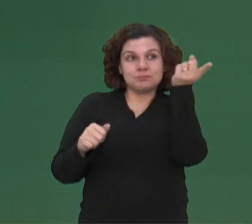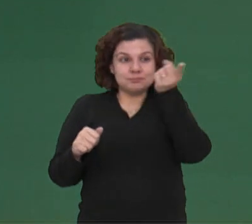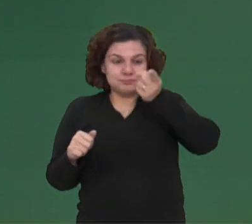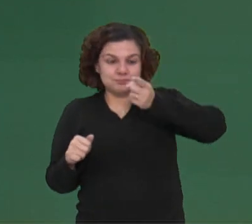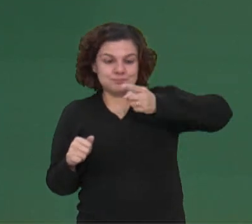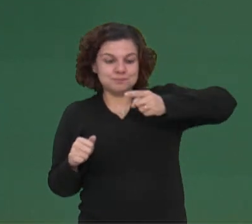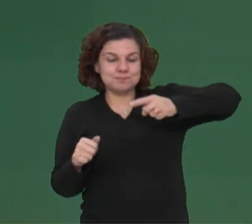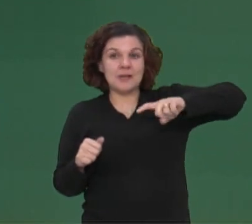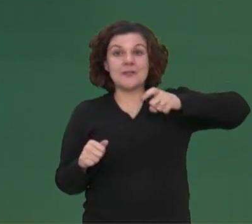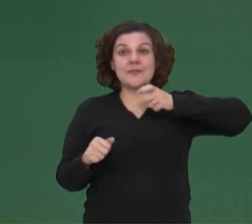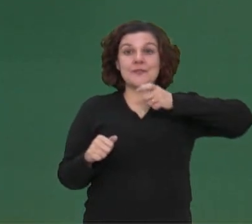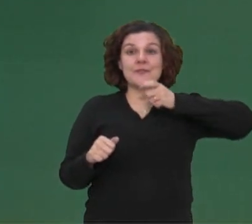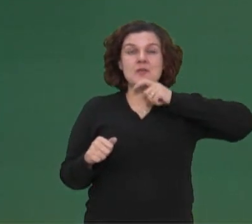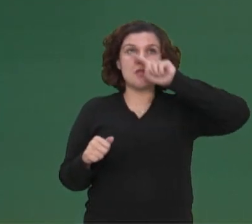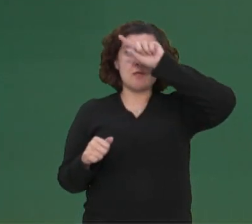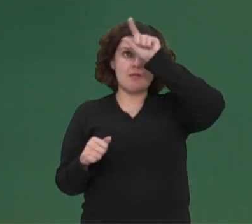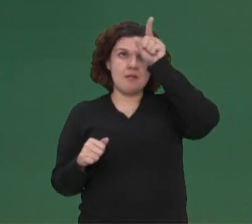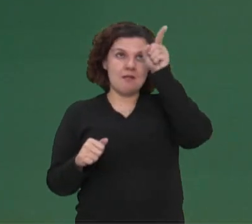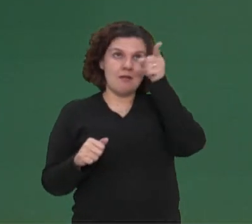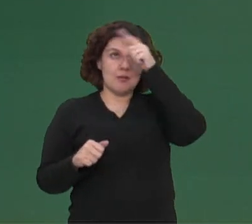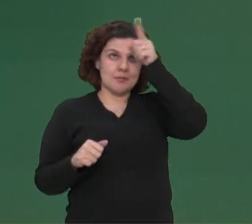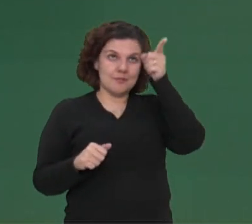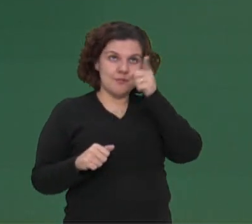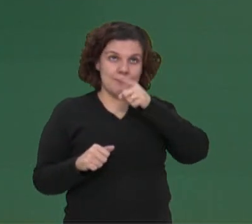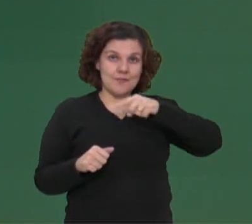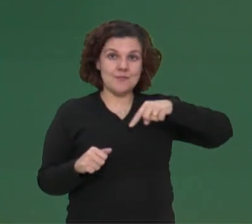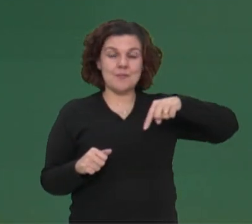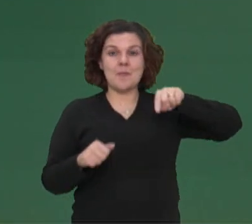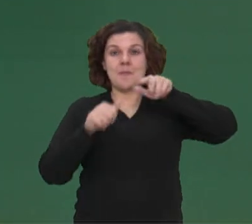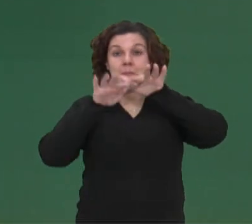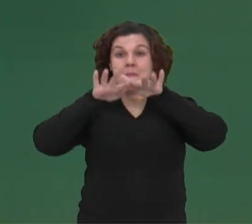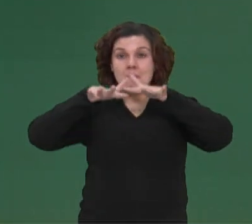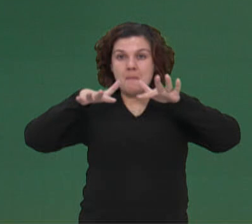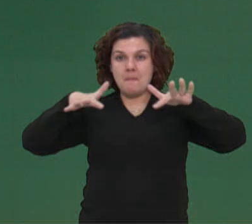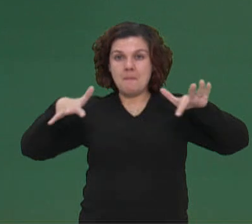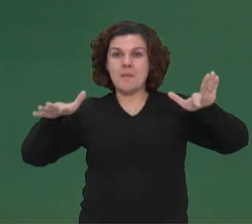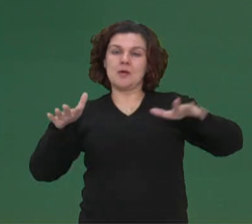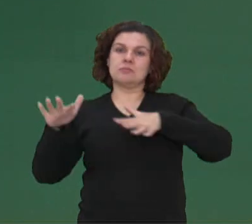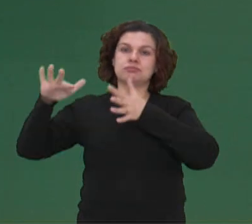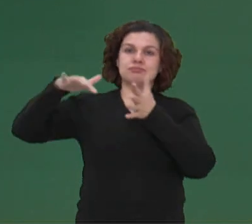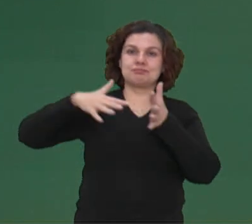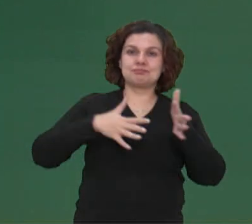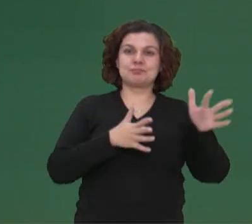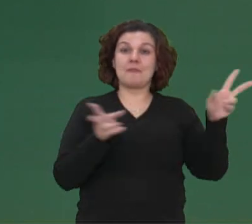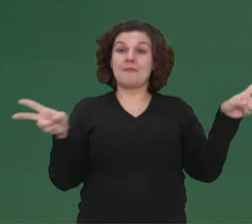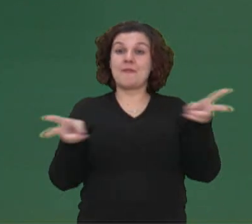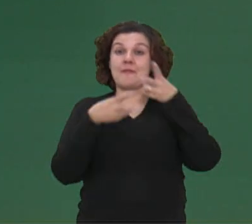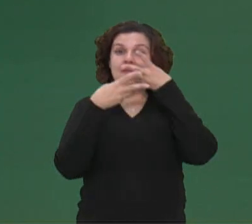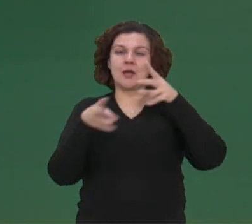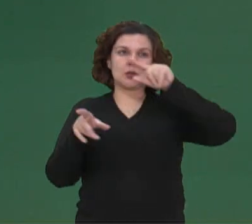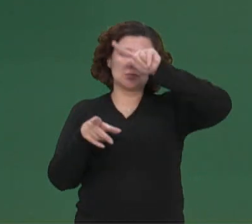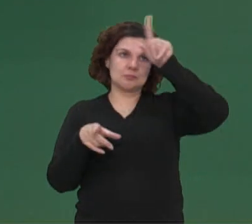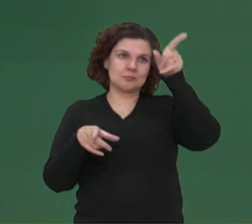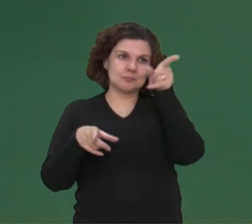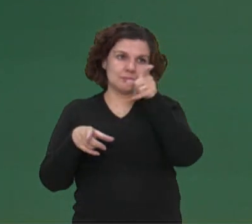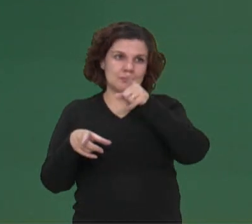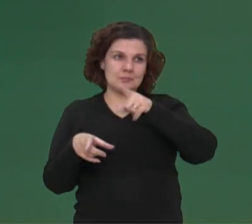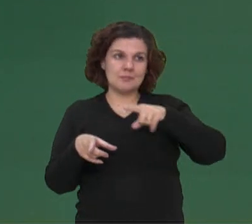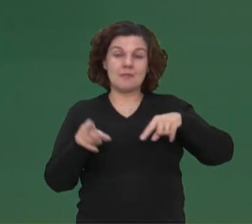a corrente das Canárias, que são correntes marítimas frias, elas que acabaram sendo as